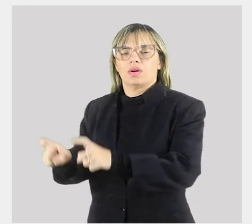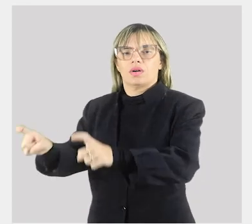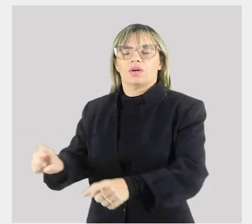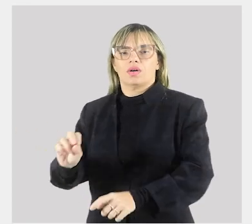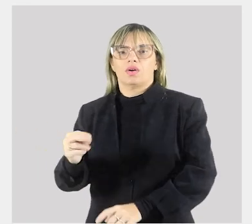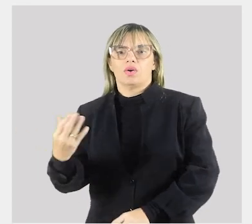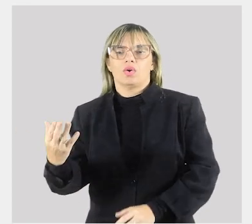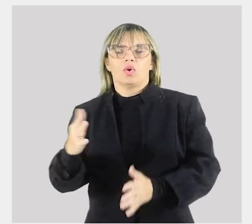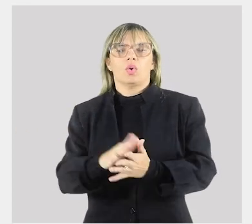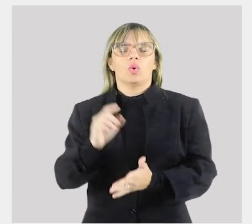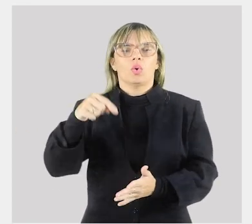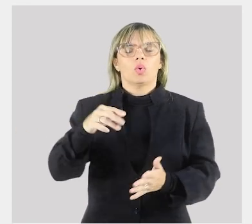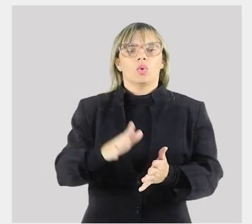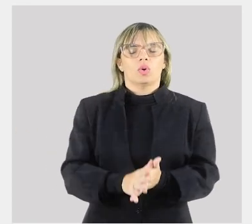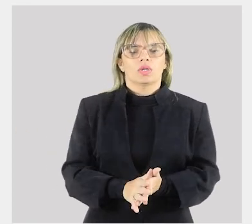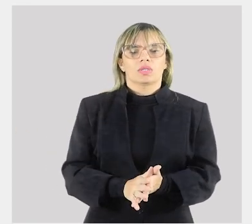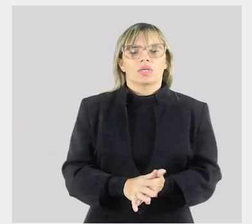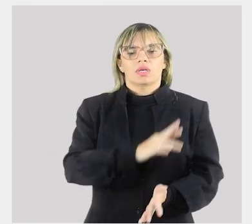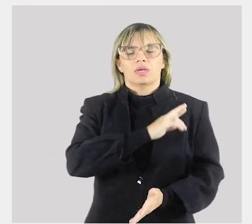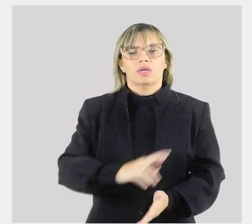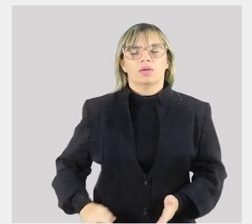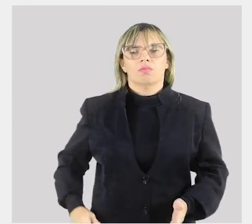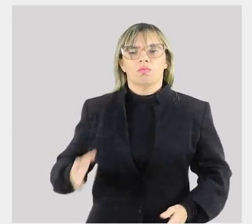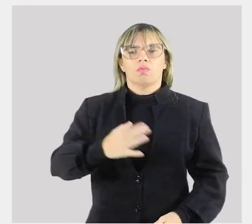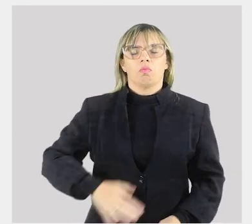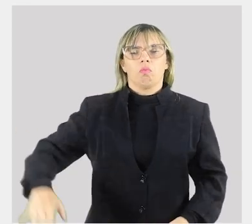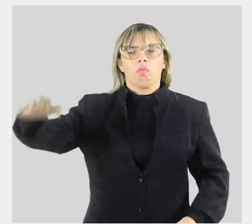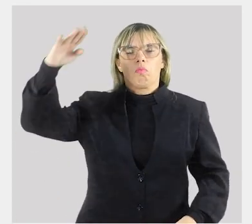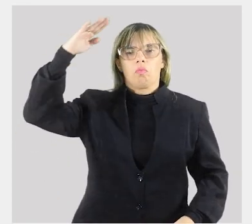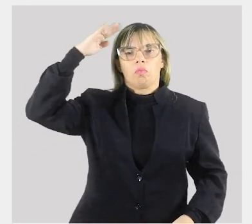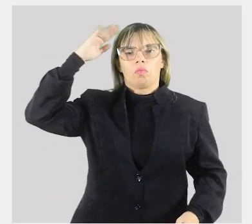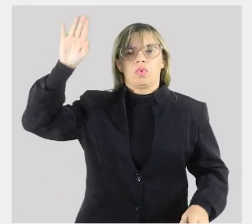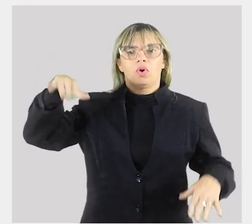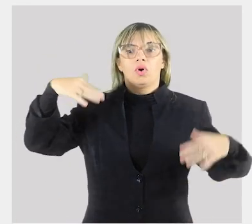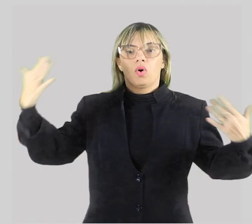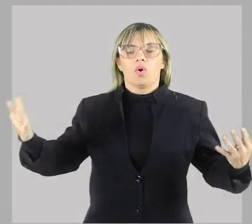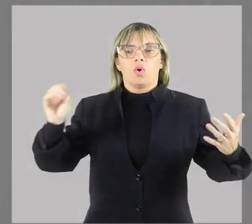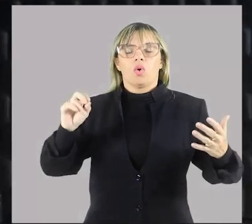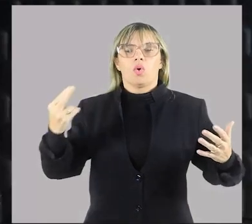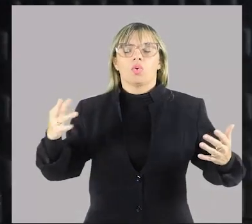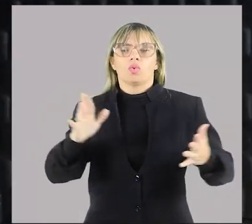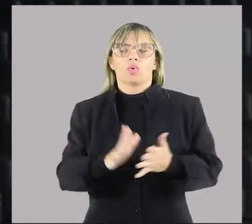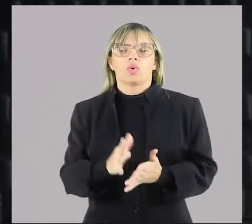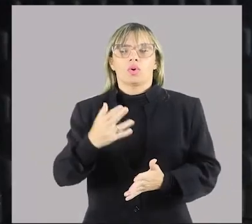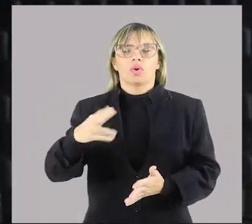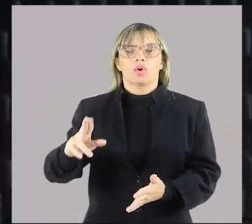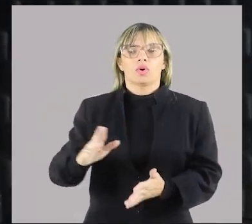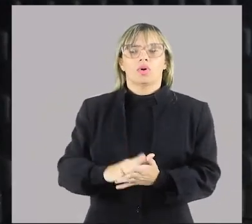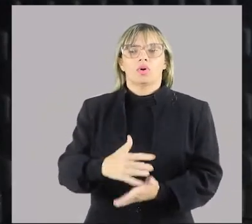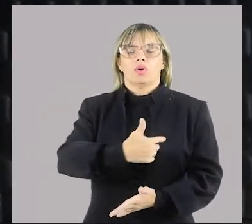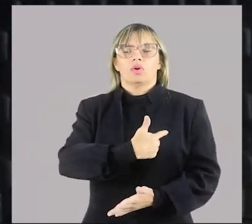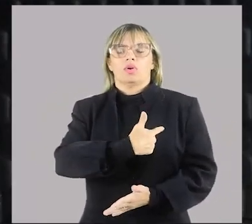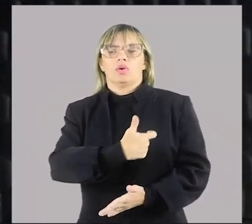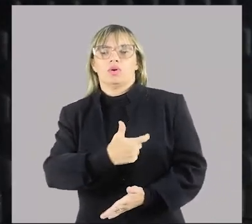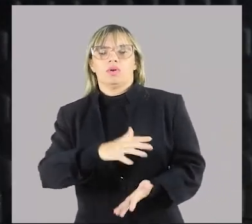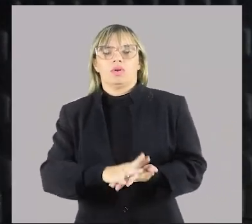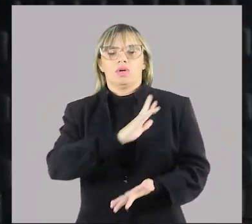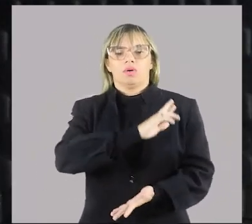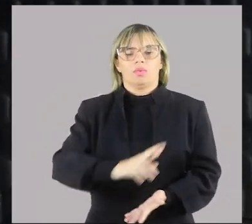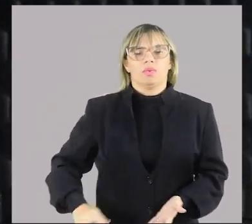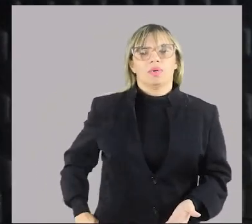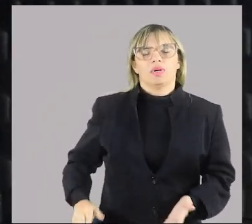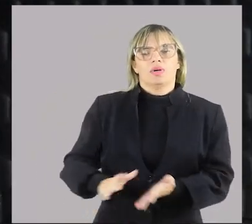República dos Coronéis, ou, como chamavam os varguistas, da República da República